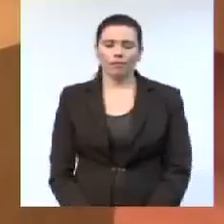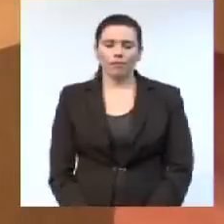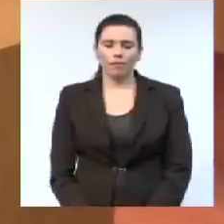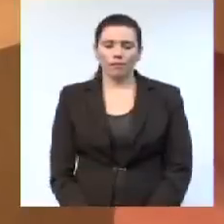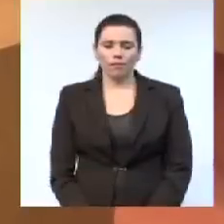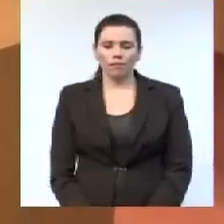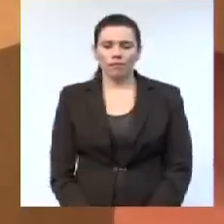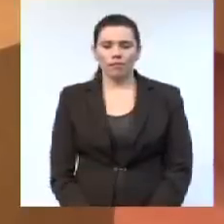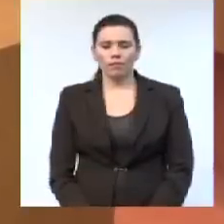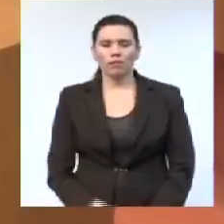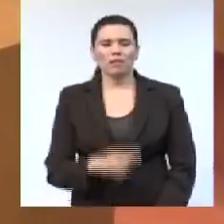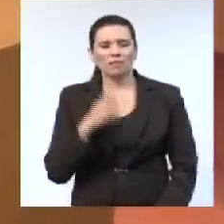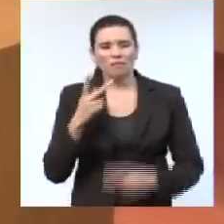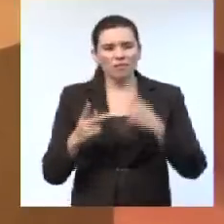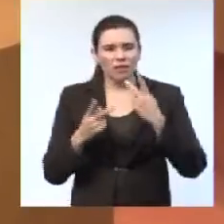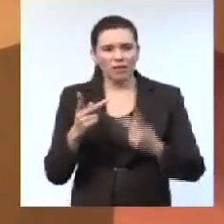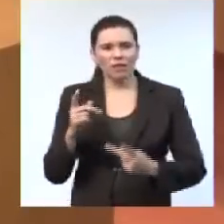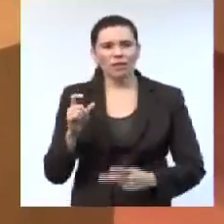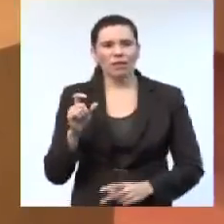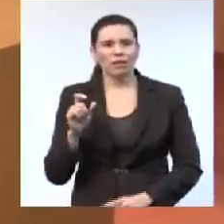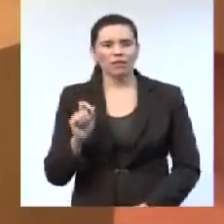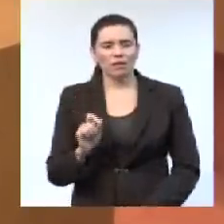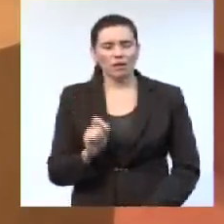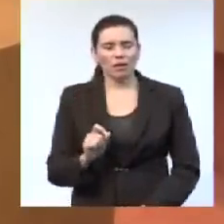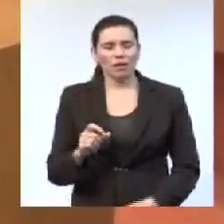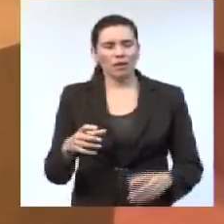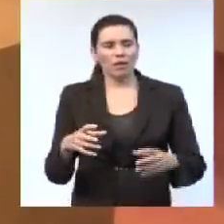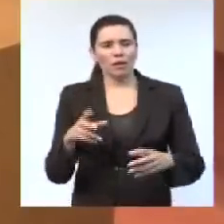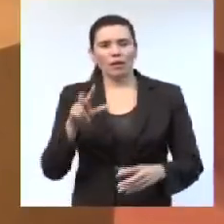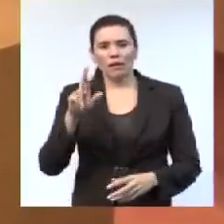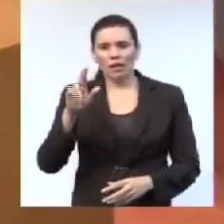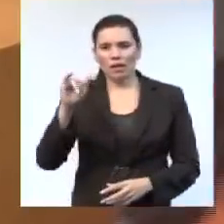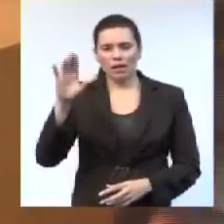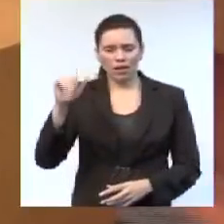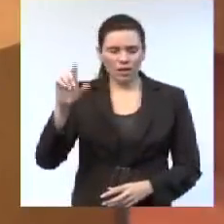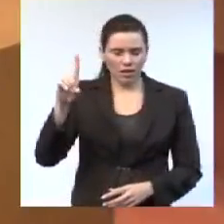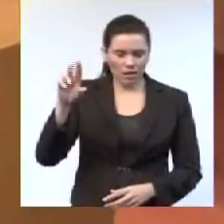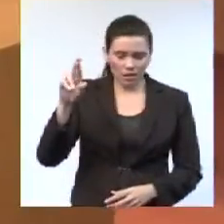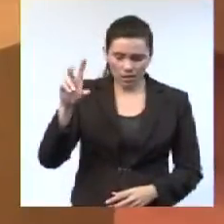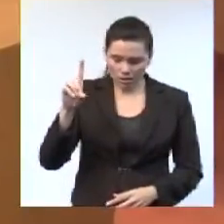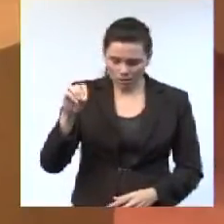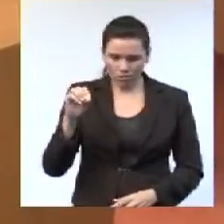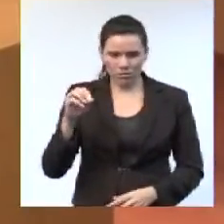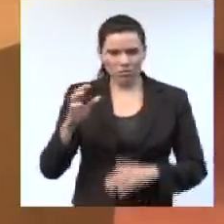para mim não é e eu tenho certeza que o povo do Maranhão também não é. Obrigado, senhor presidente.